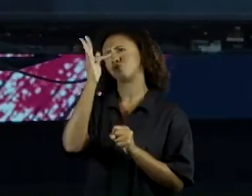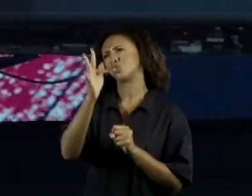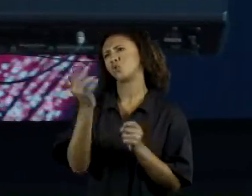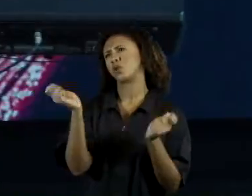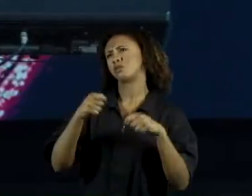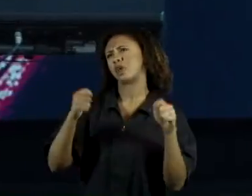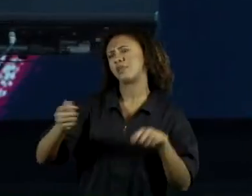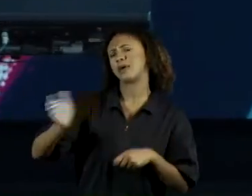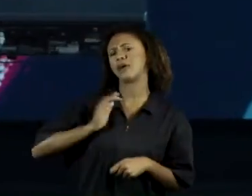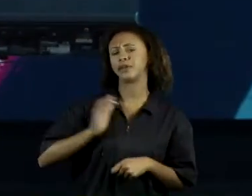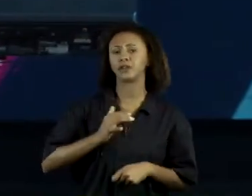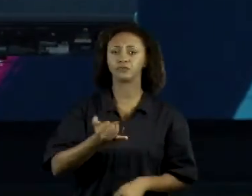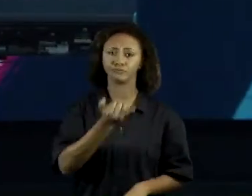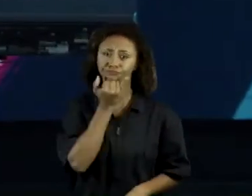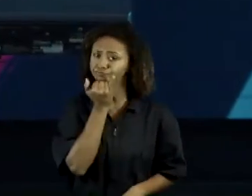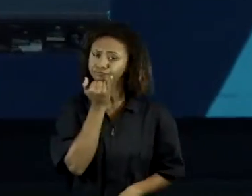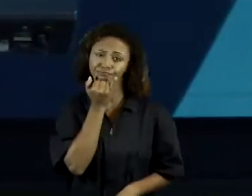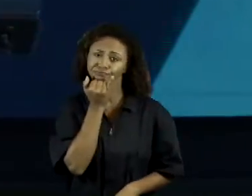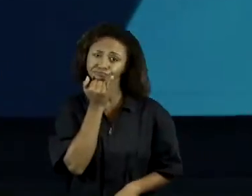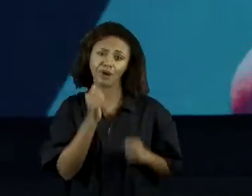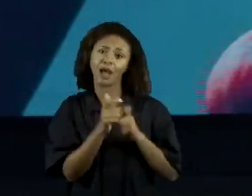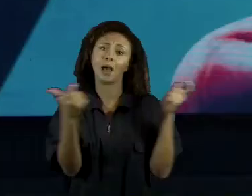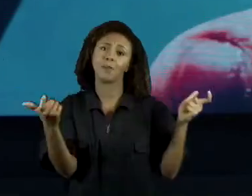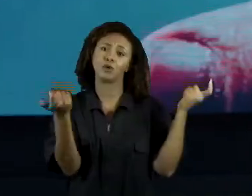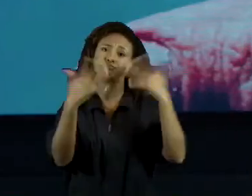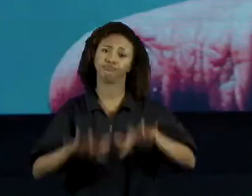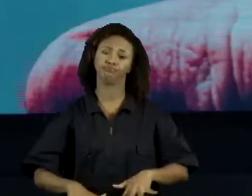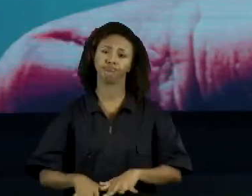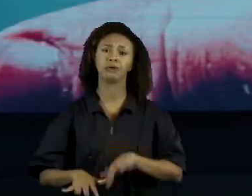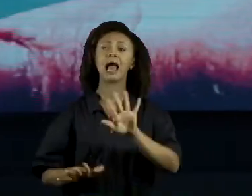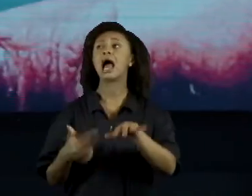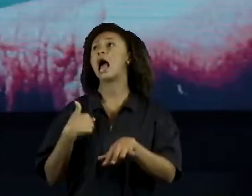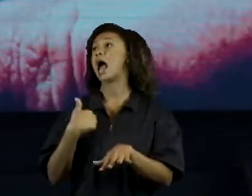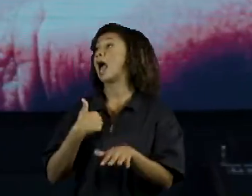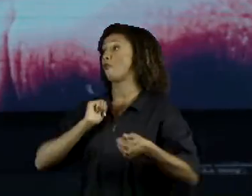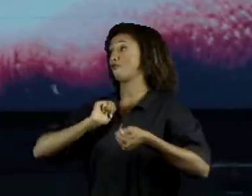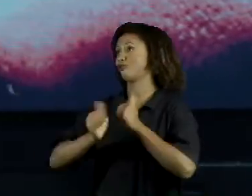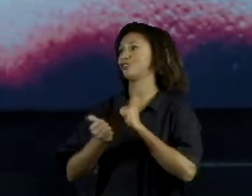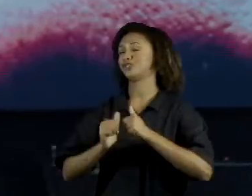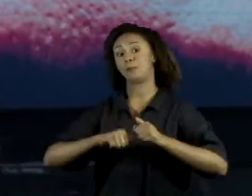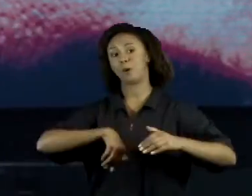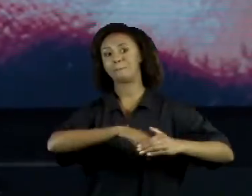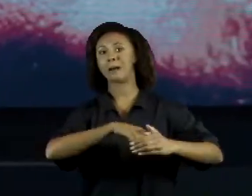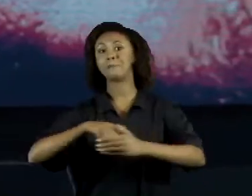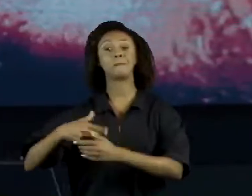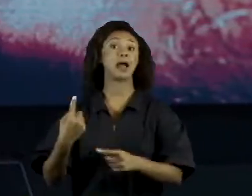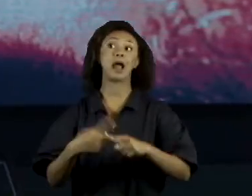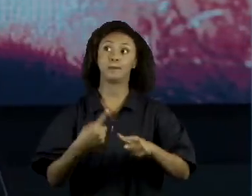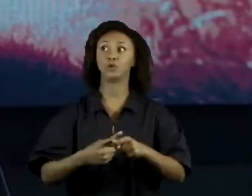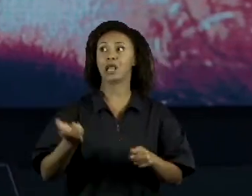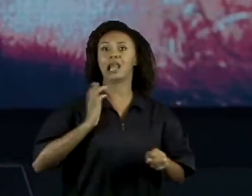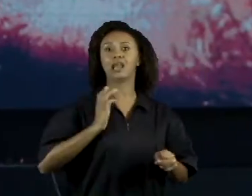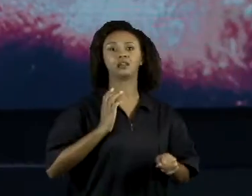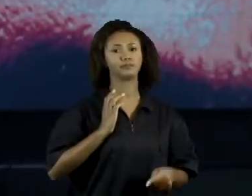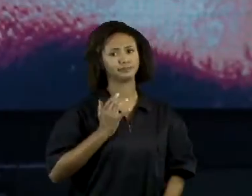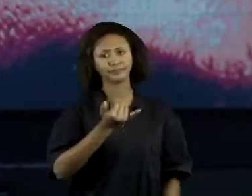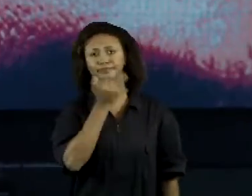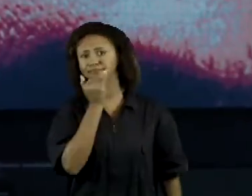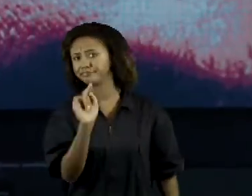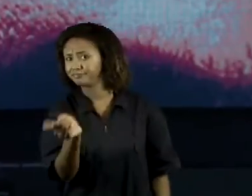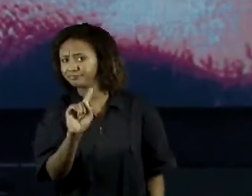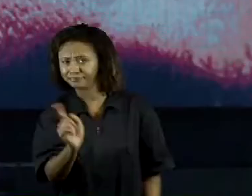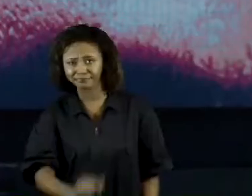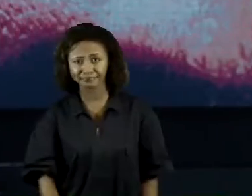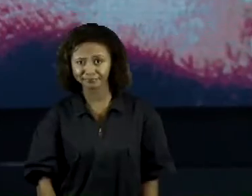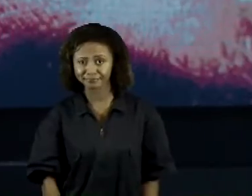rico. Muitos quebram. Ah, vou ser jogador de futebol porque jogador de futebol ganha dinheiro. Não.